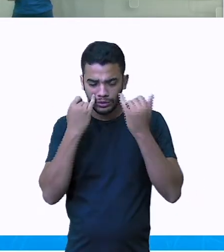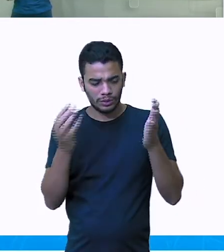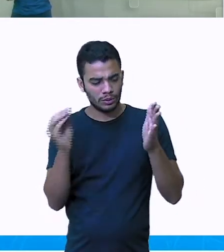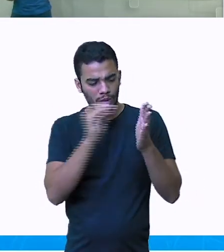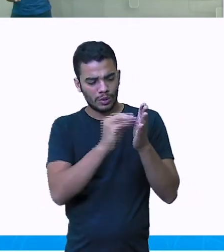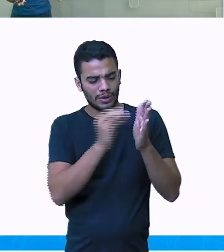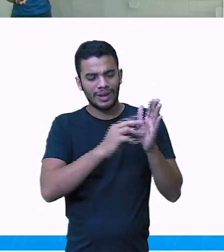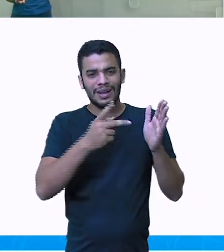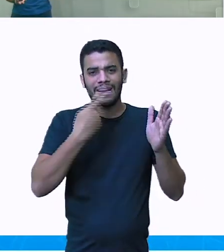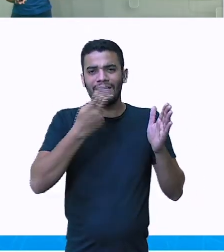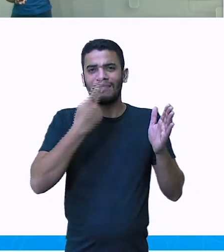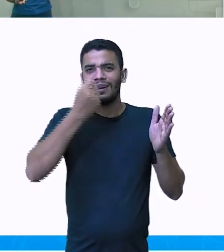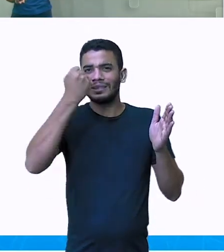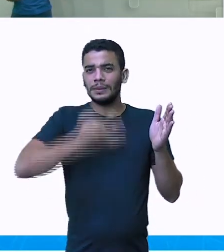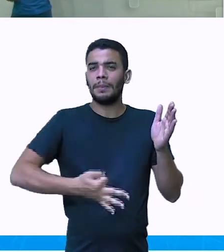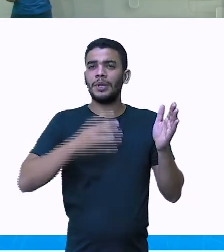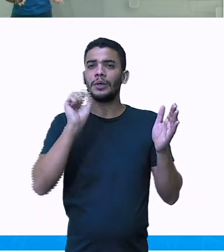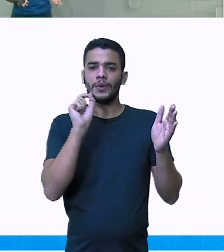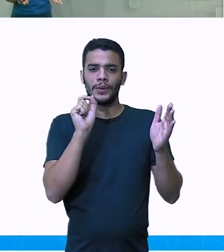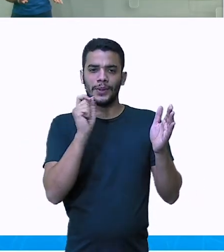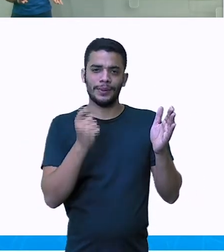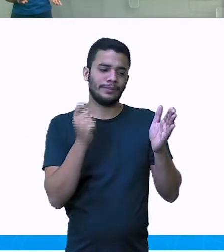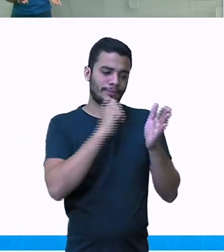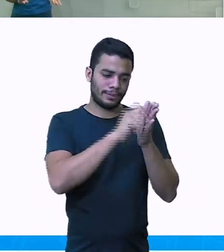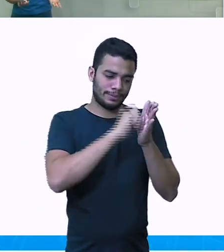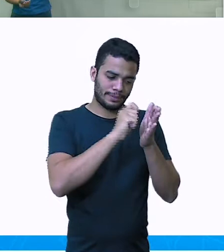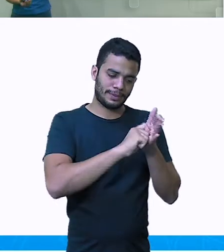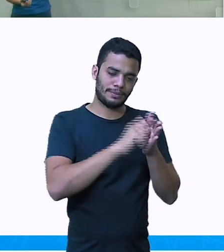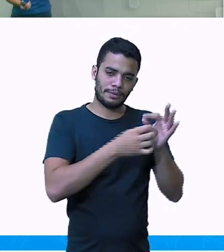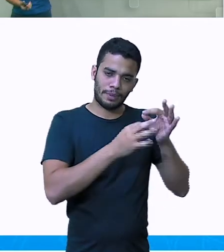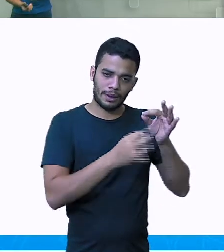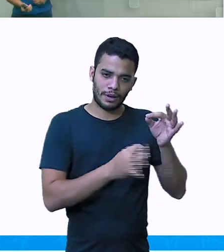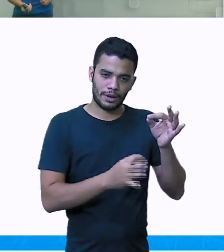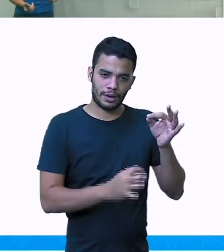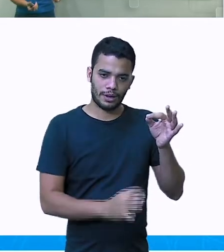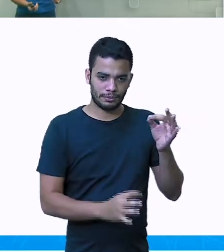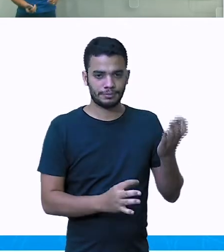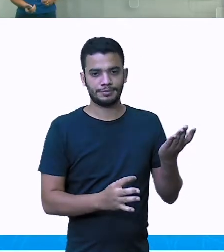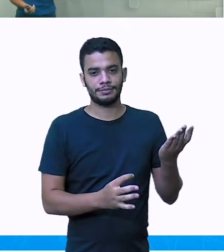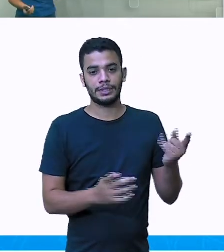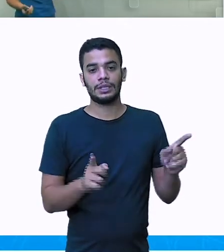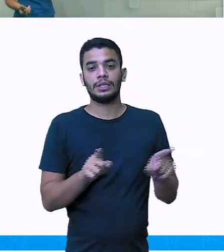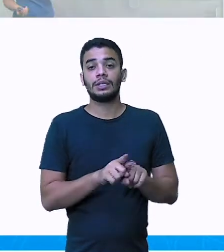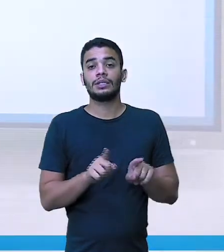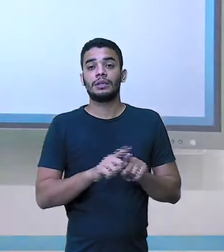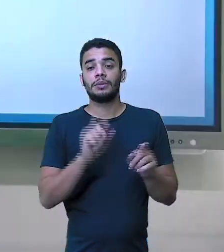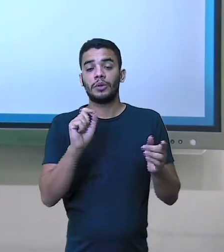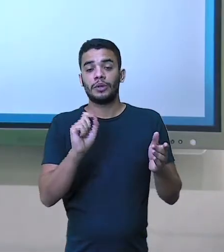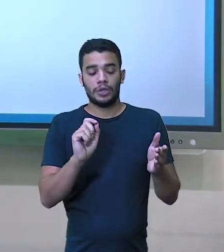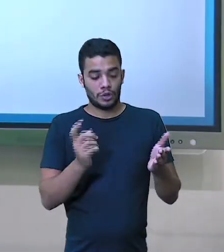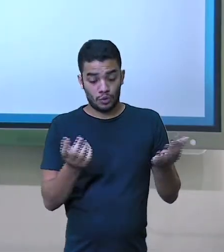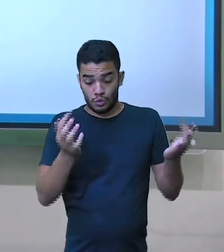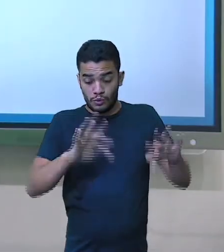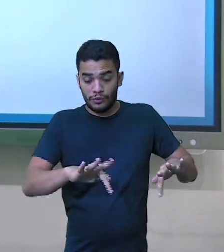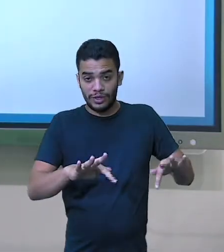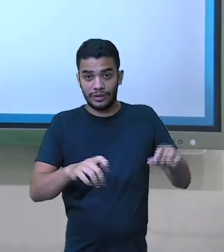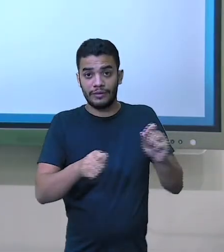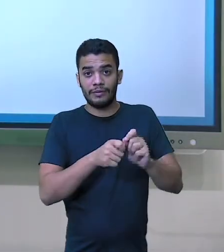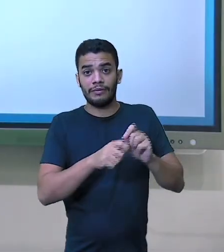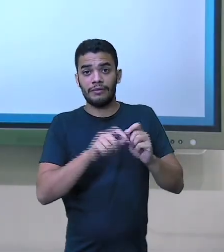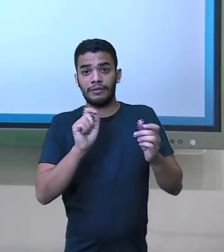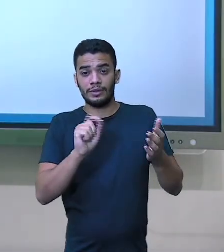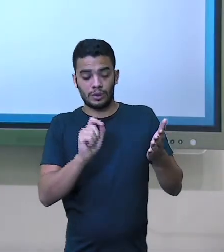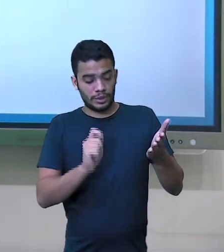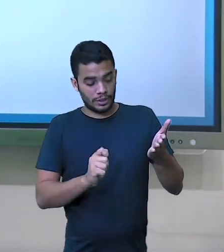carta. E para finalizar, mas não menos importante, toda carta deve ser assinada para que a pessoa que